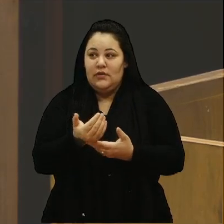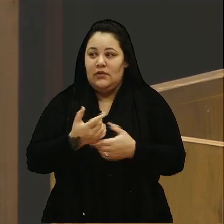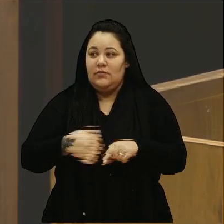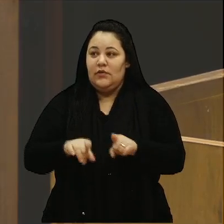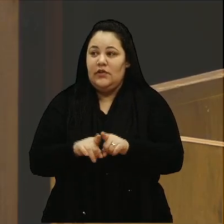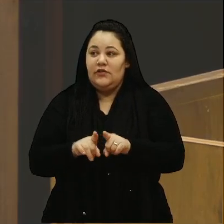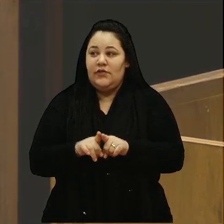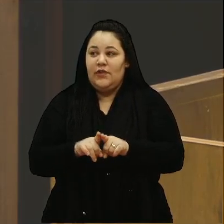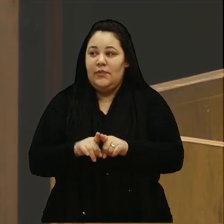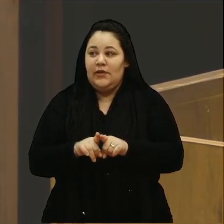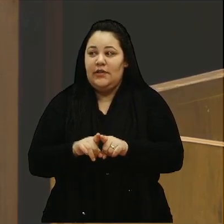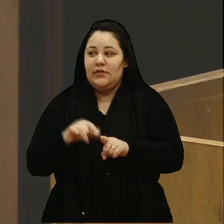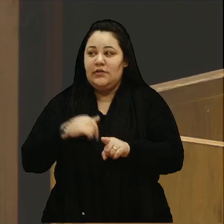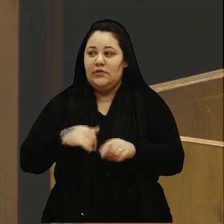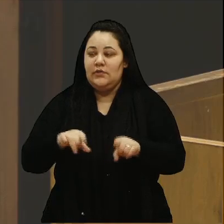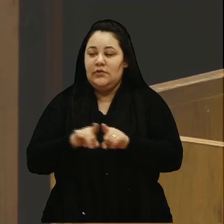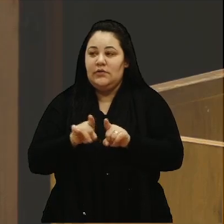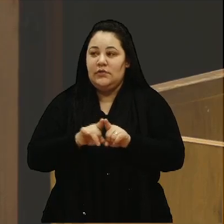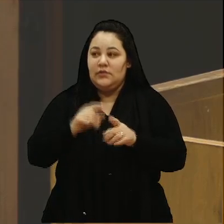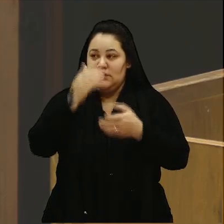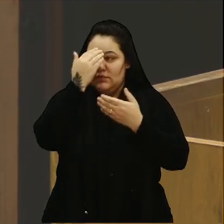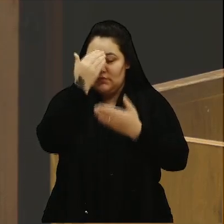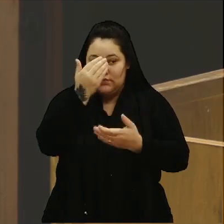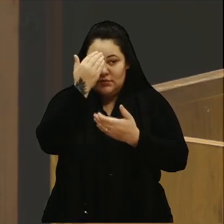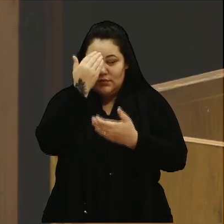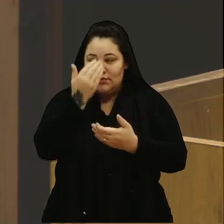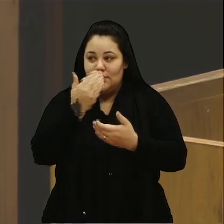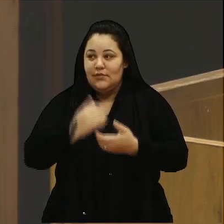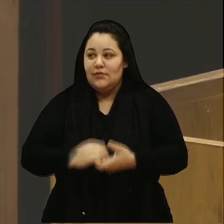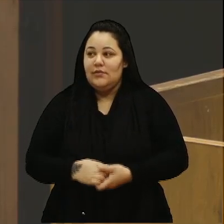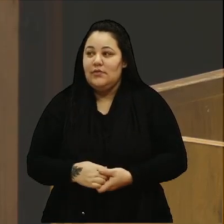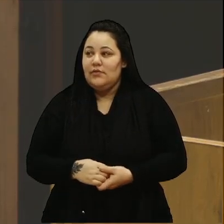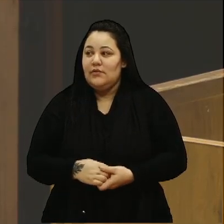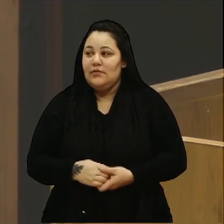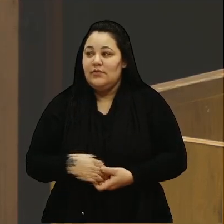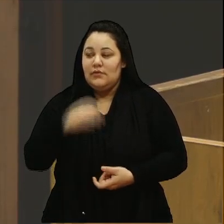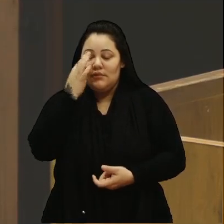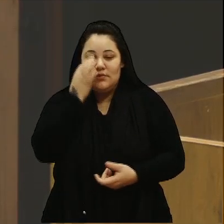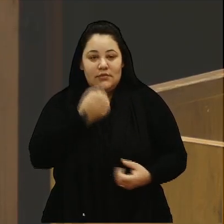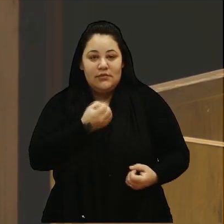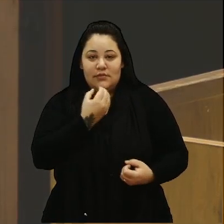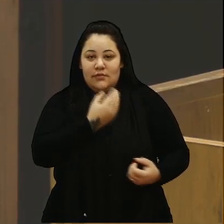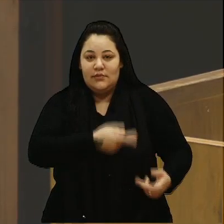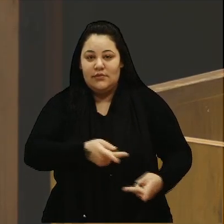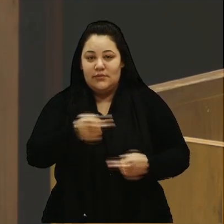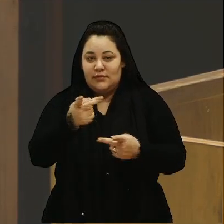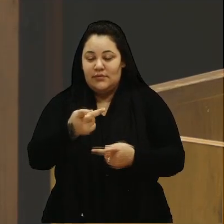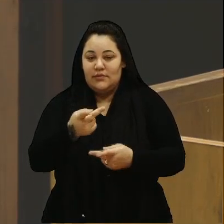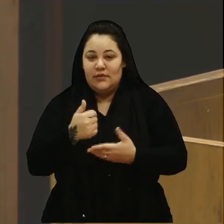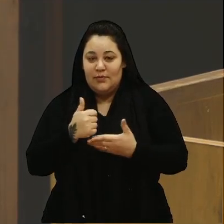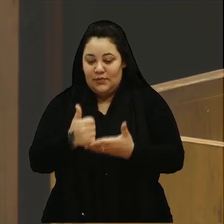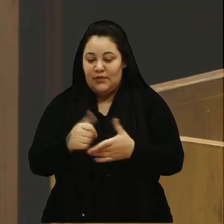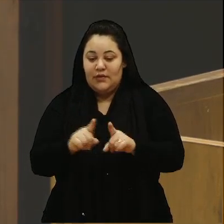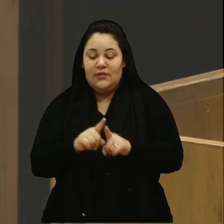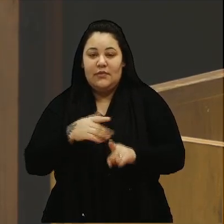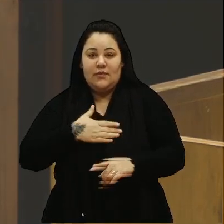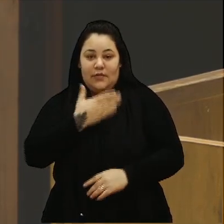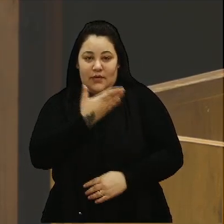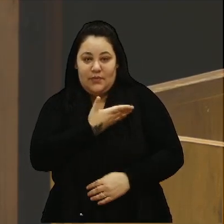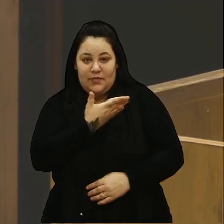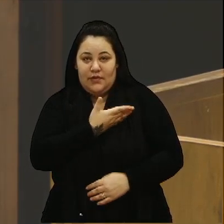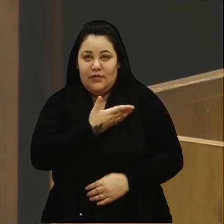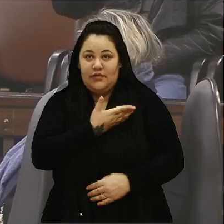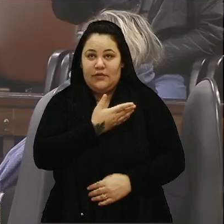quero agradecer a presença, dar as boas-vindas, agradecer o apoio, também o meu amigo